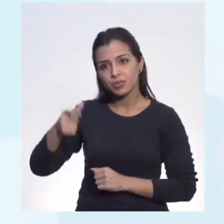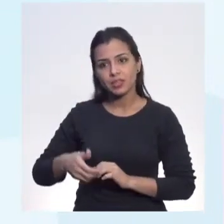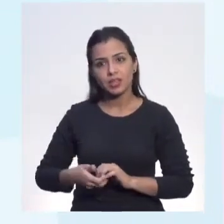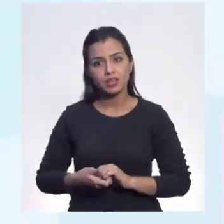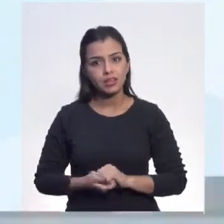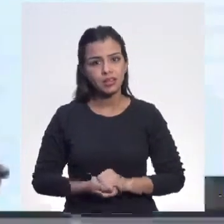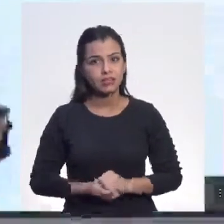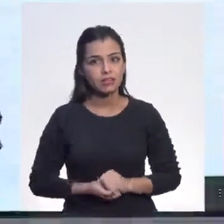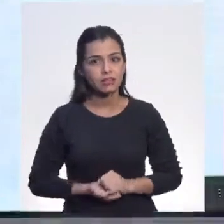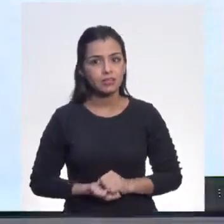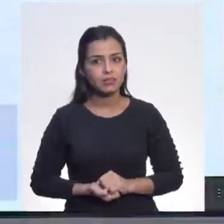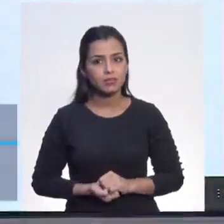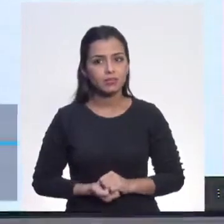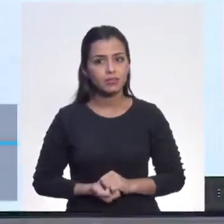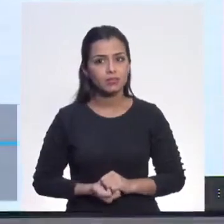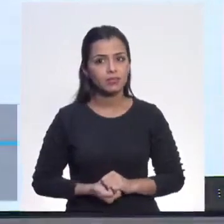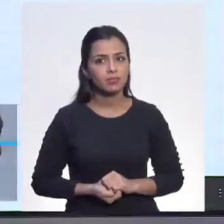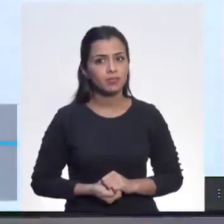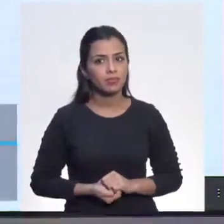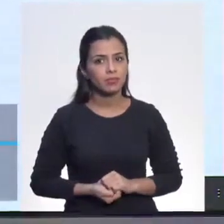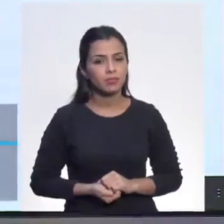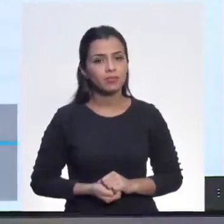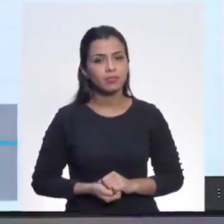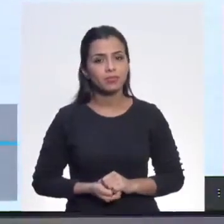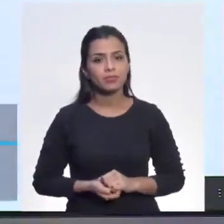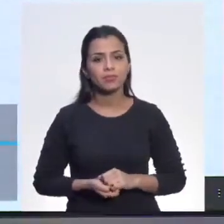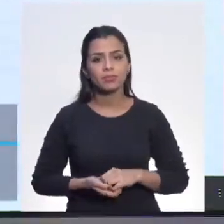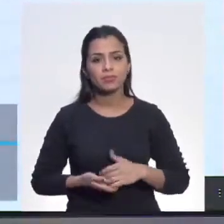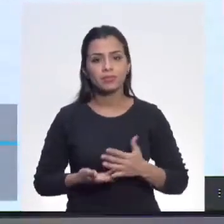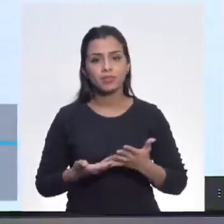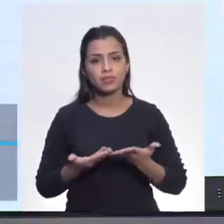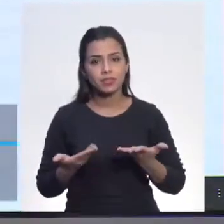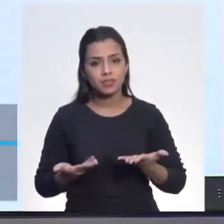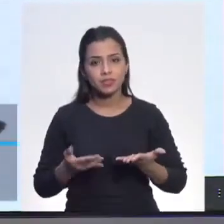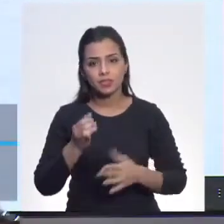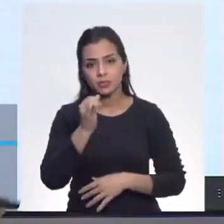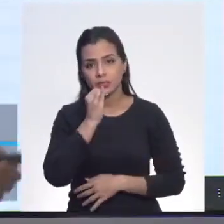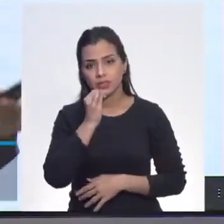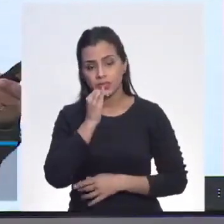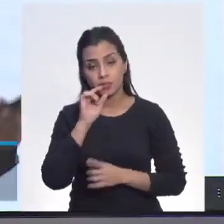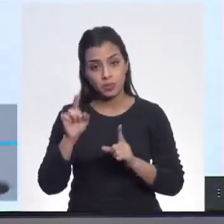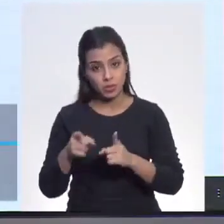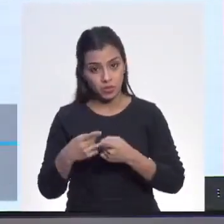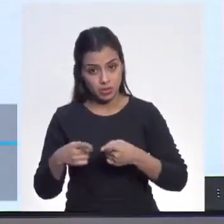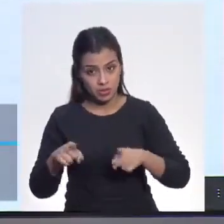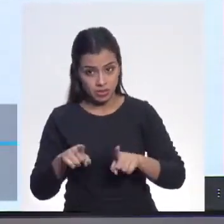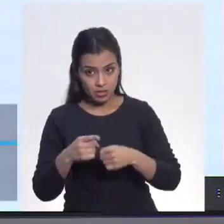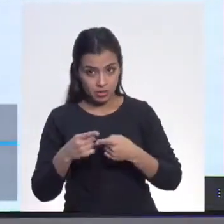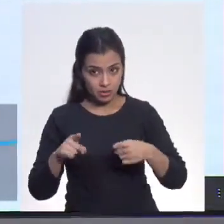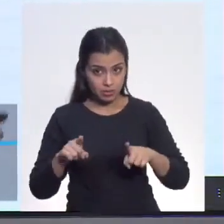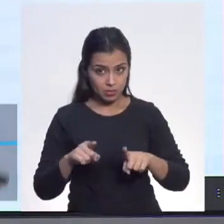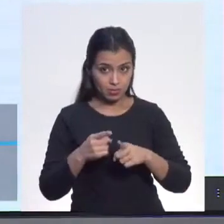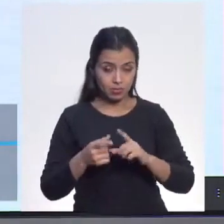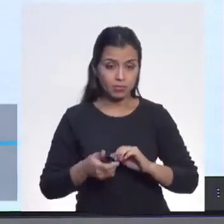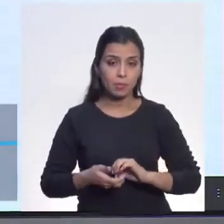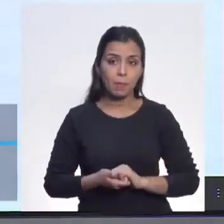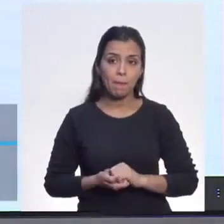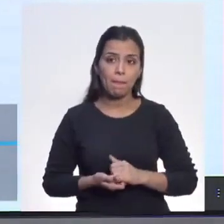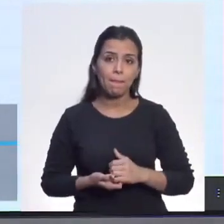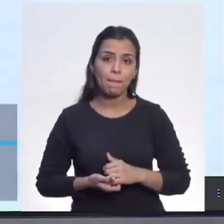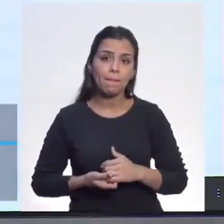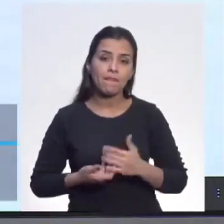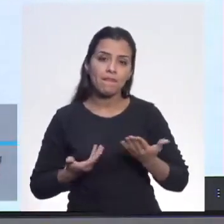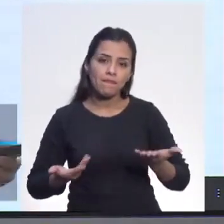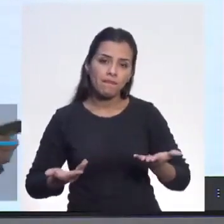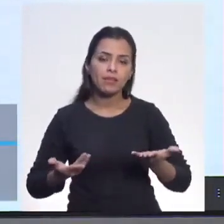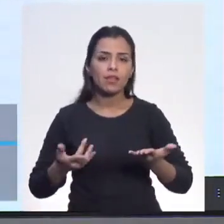orquestra sinfônica, um maestro, por exemplo, eu chego e peço uma encomenda. Eu quero que os compositores realizem